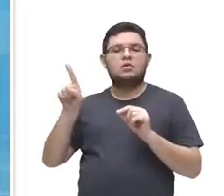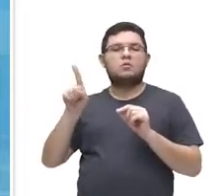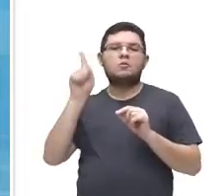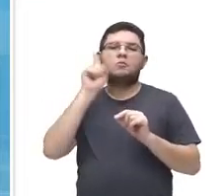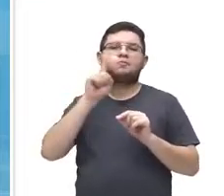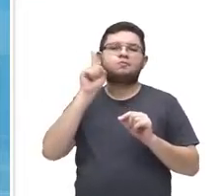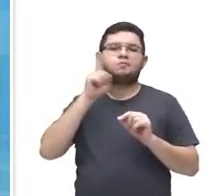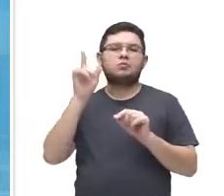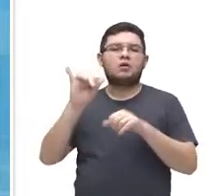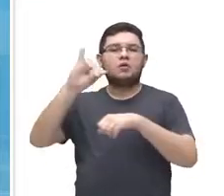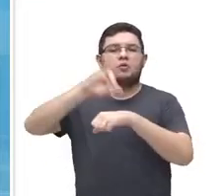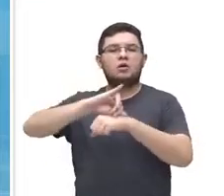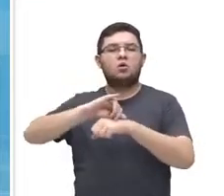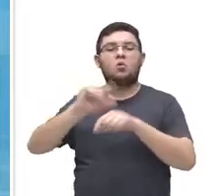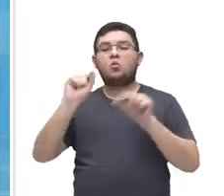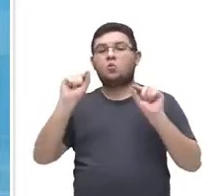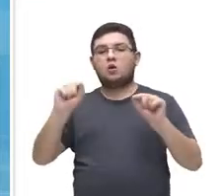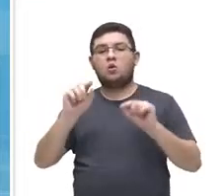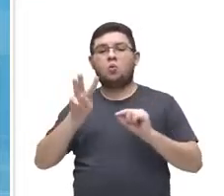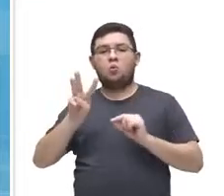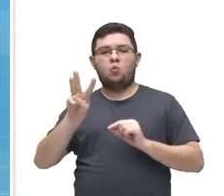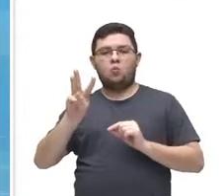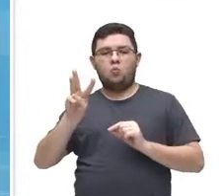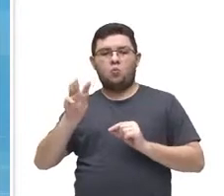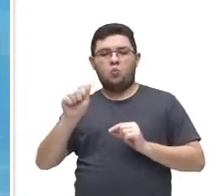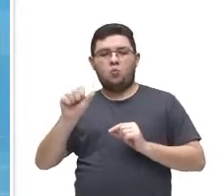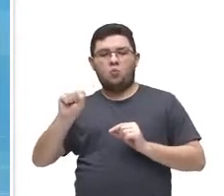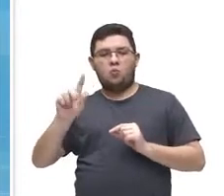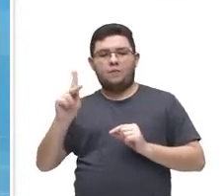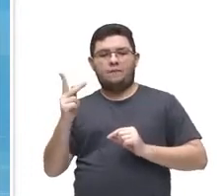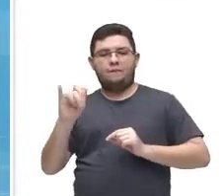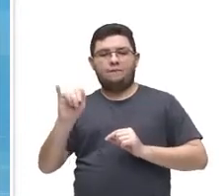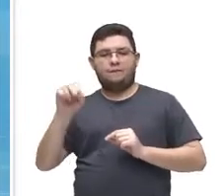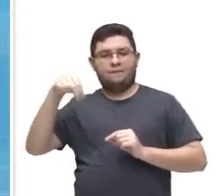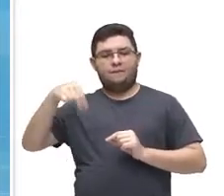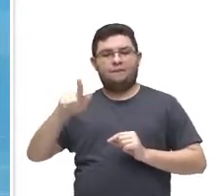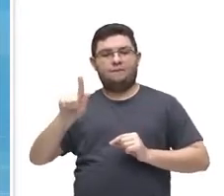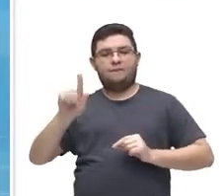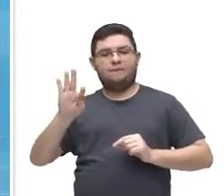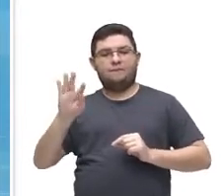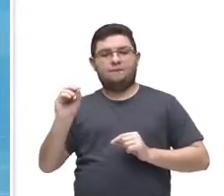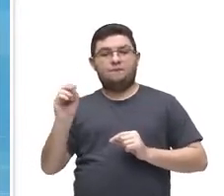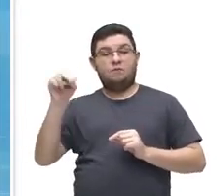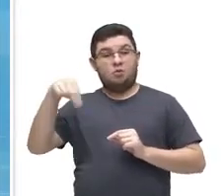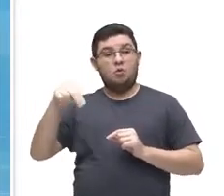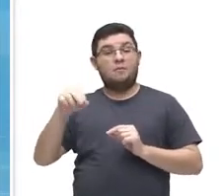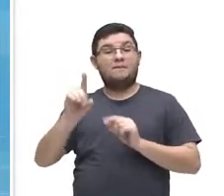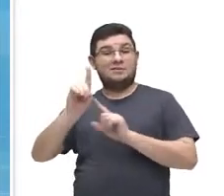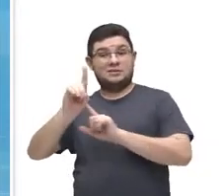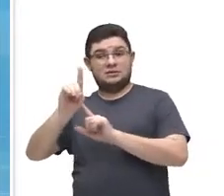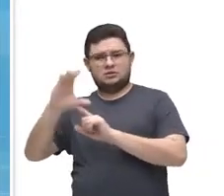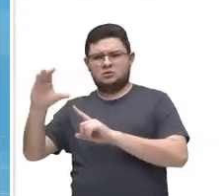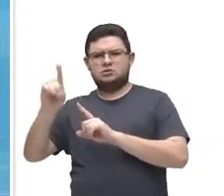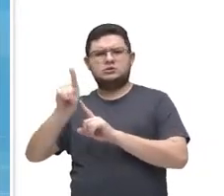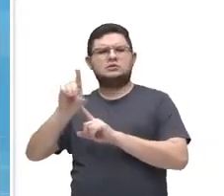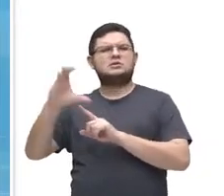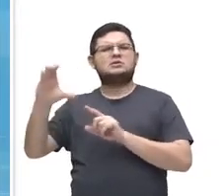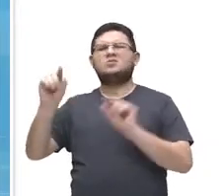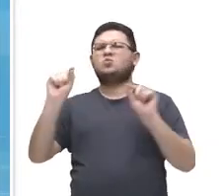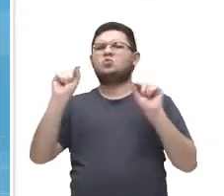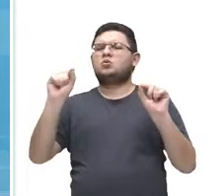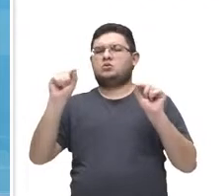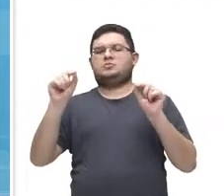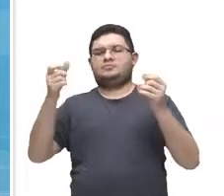capital, is Washington, D.C. A capital dos Estados Unidos, então, é Washington. Nós utilizamos essa expressão aqui,